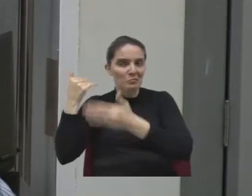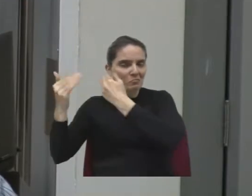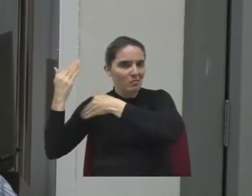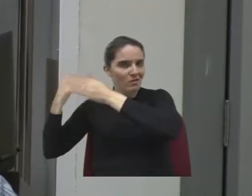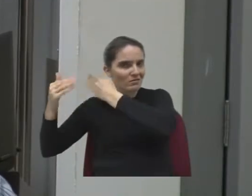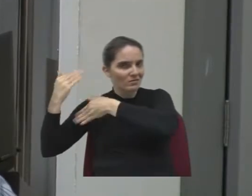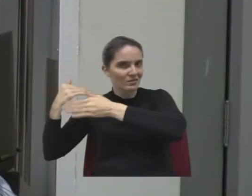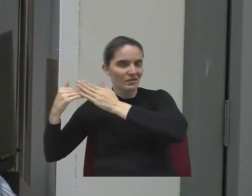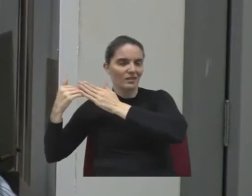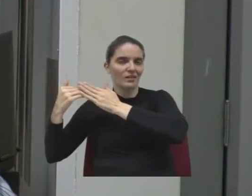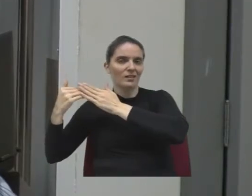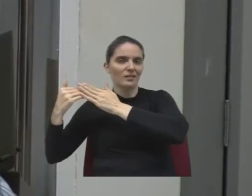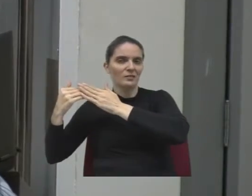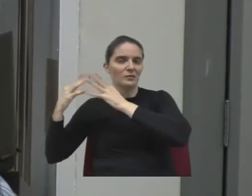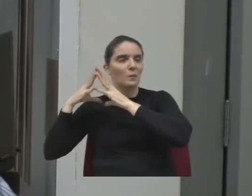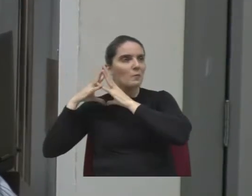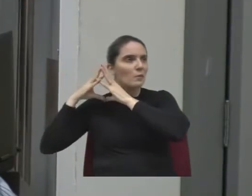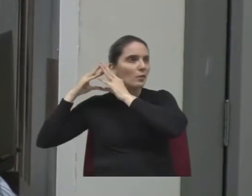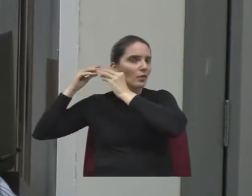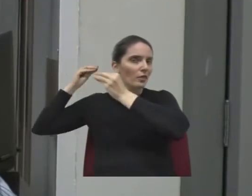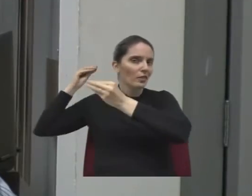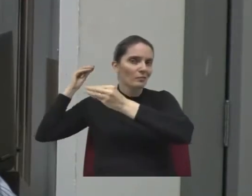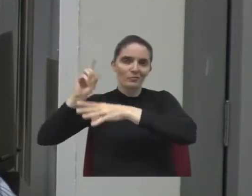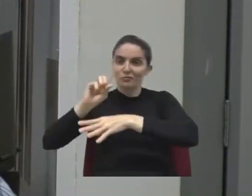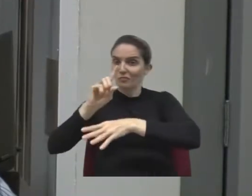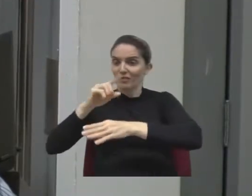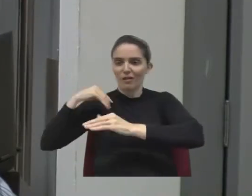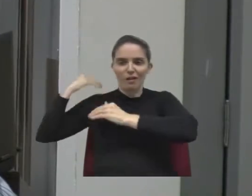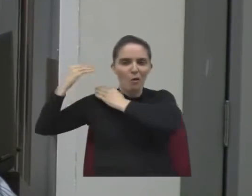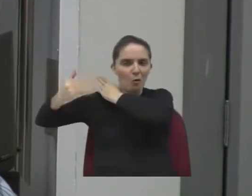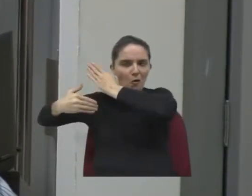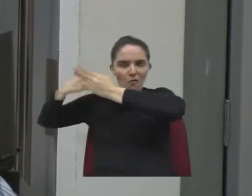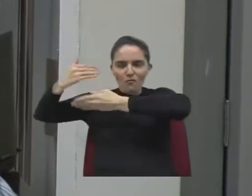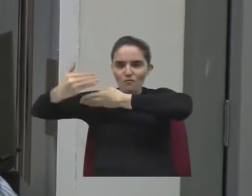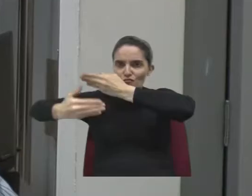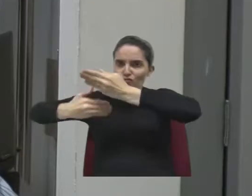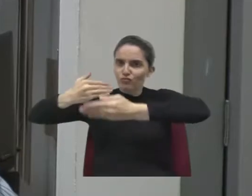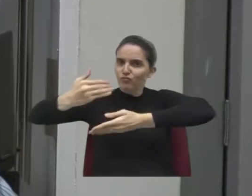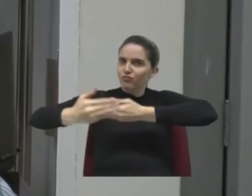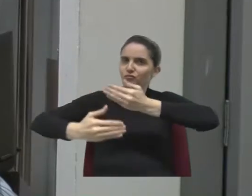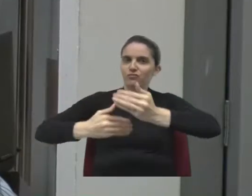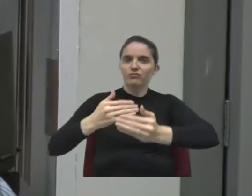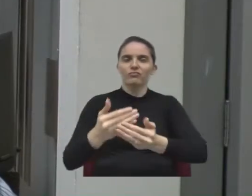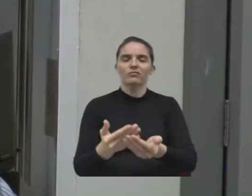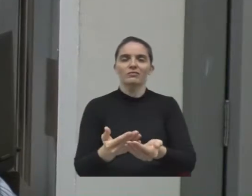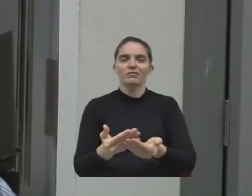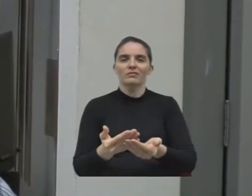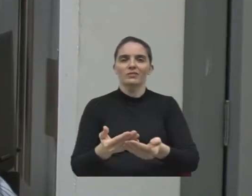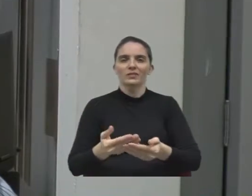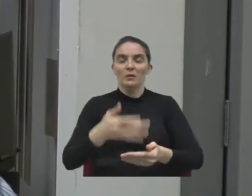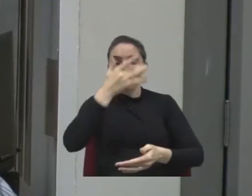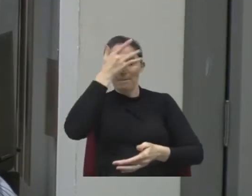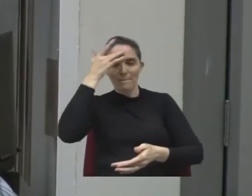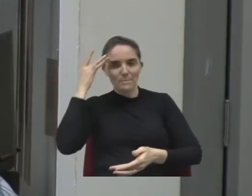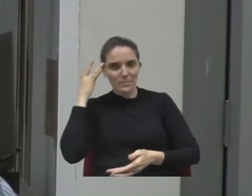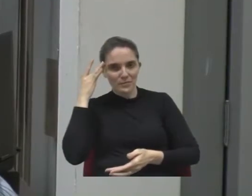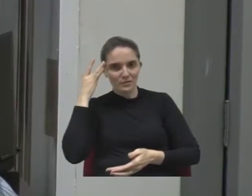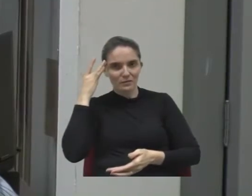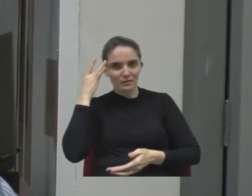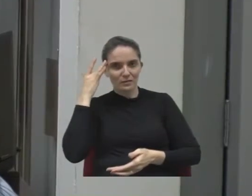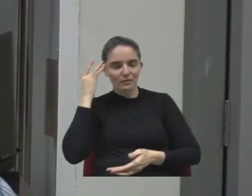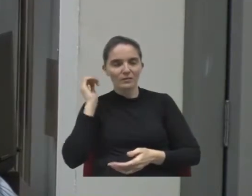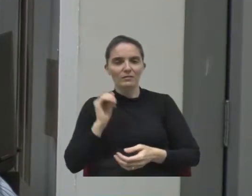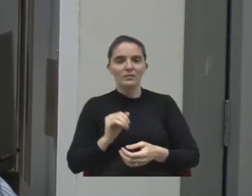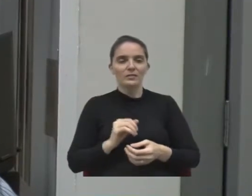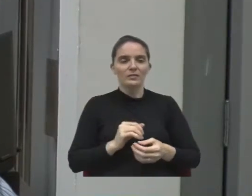deixar jamais morrer, e trazendo cada vez mais outras pessoas que vão saindo do tiro de guerra, mas vão se